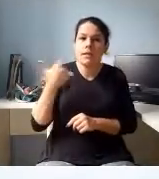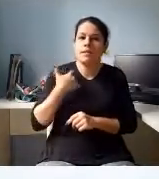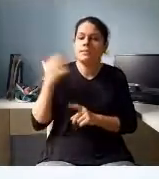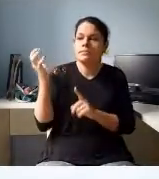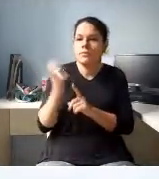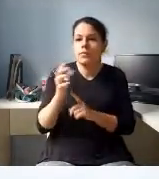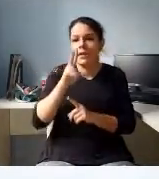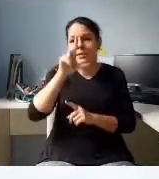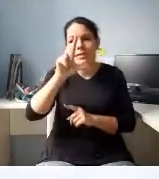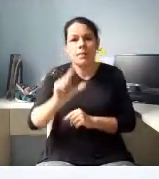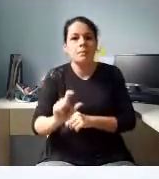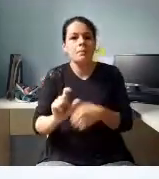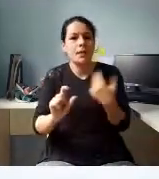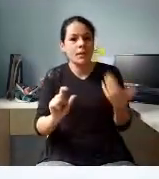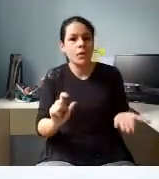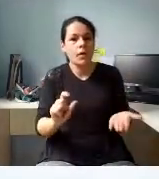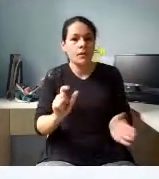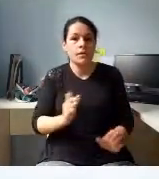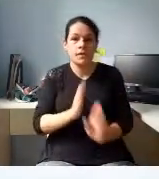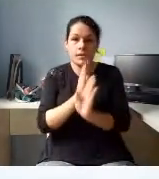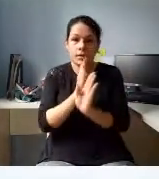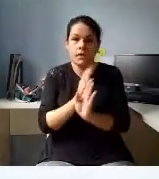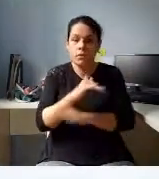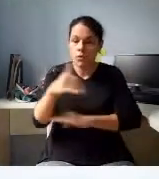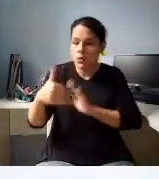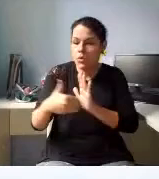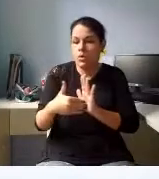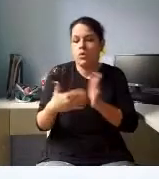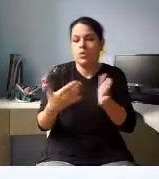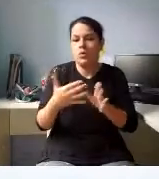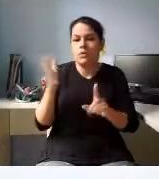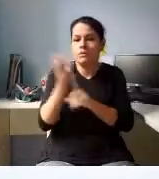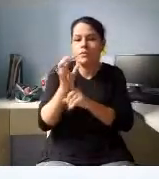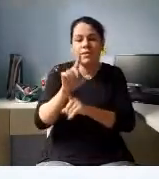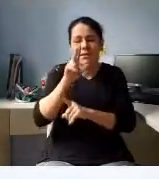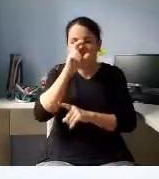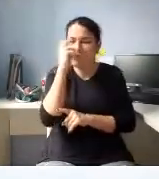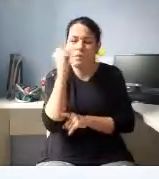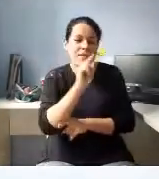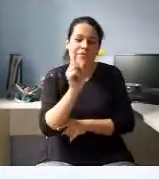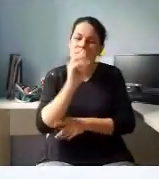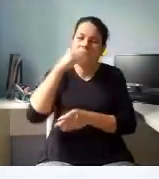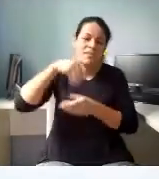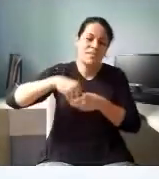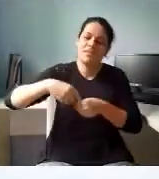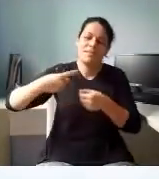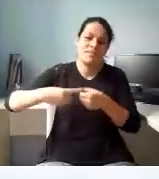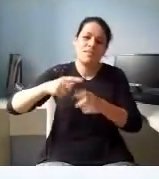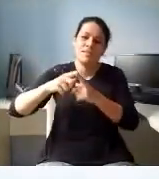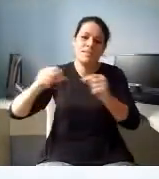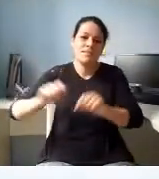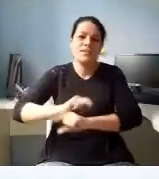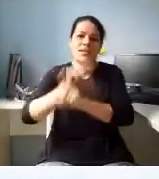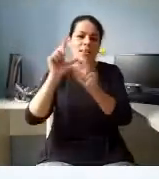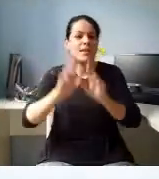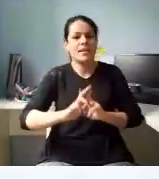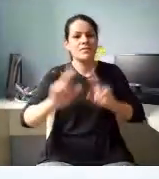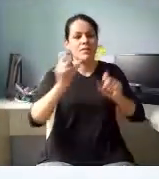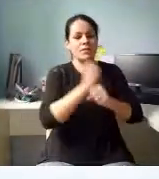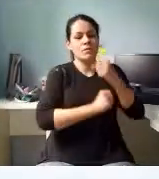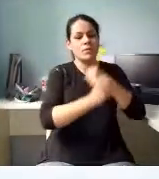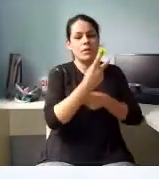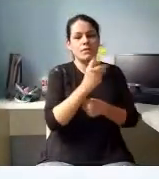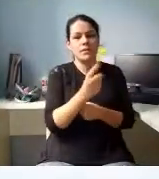menor. Então, ainda o impacto não é tão presente como foram, obviamente, as manifestações de